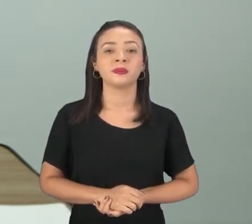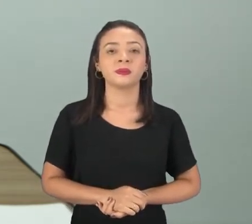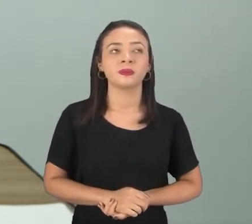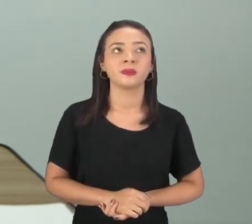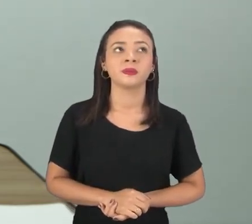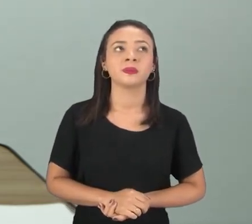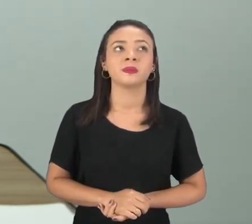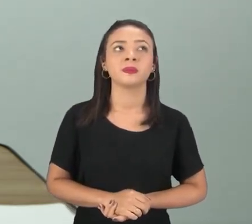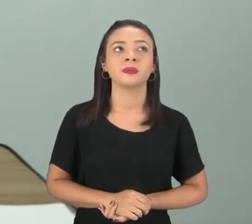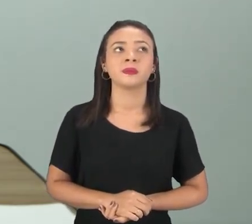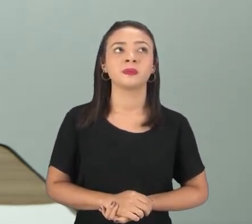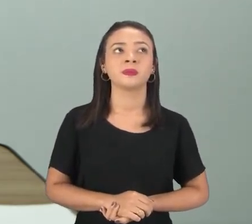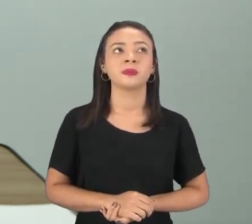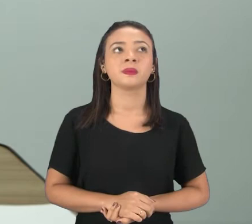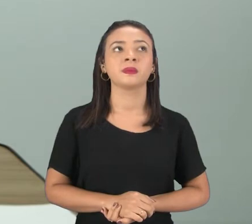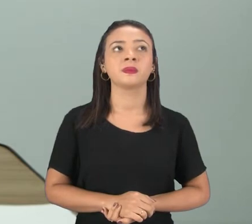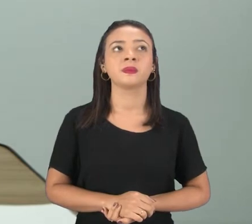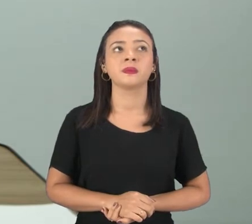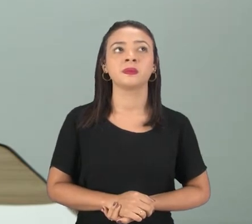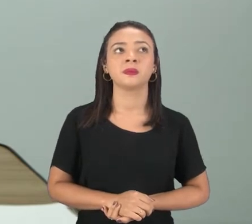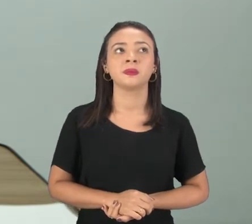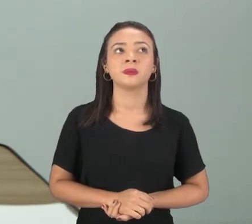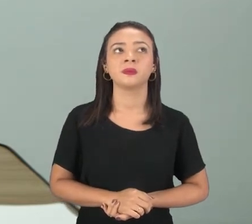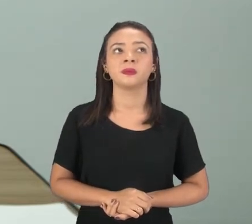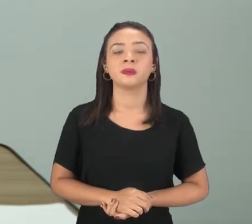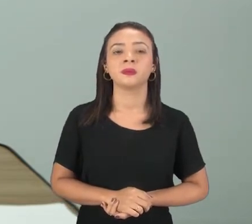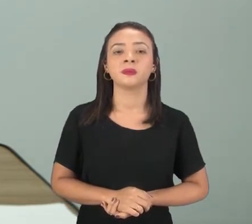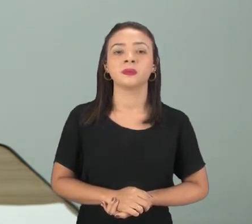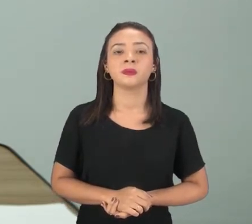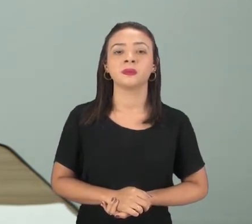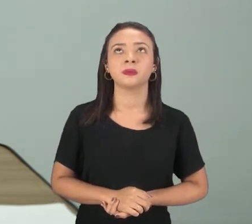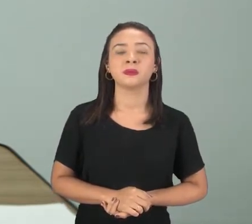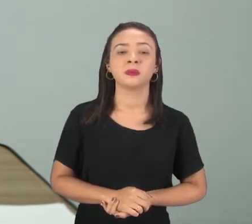e E aí